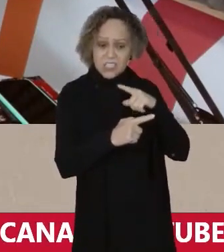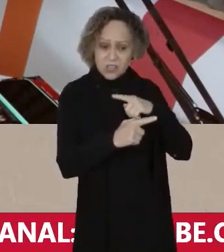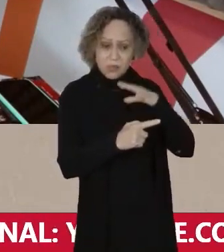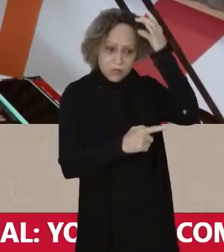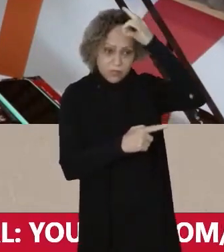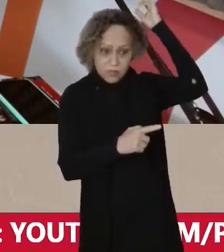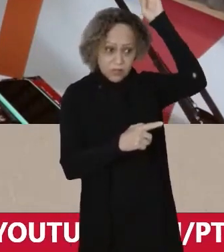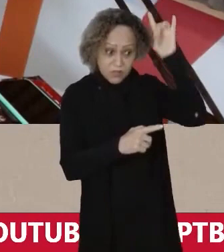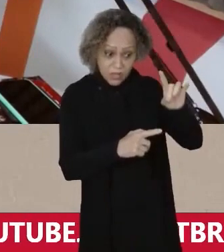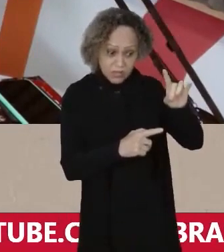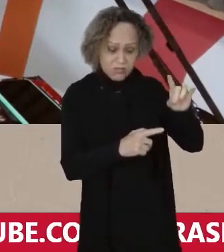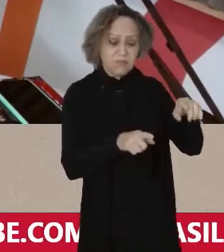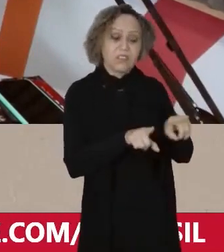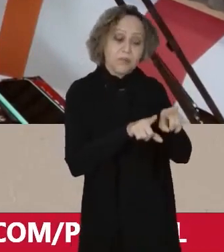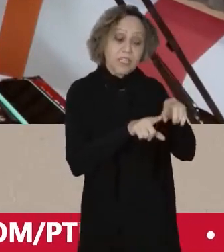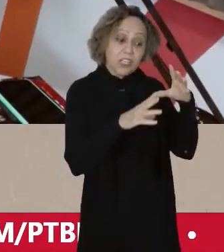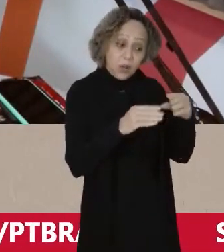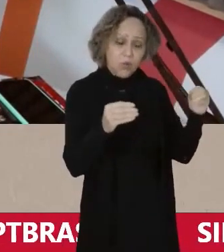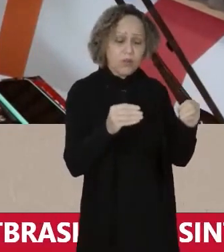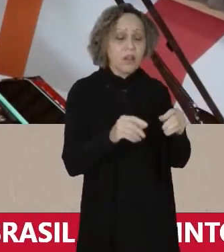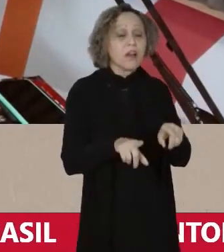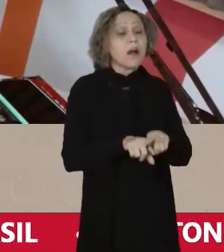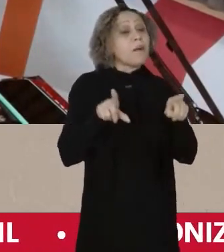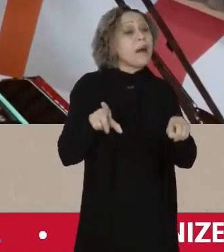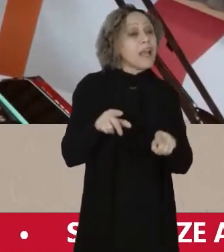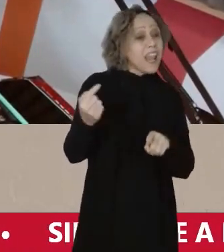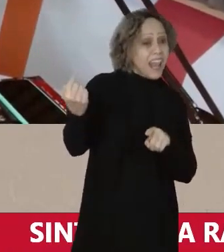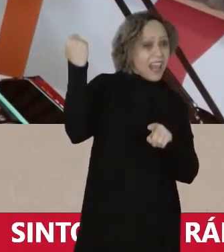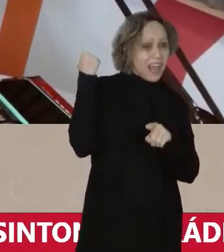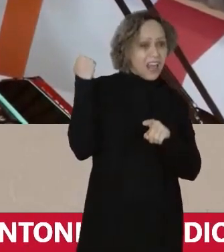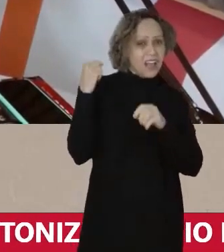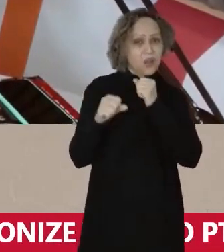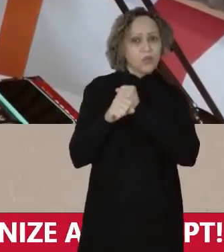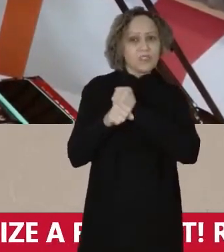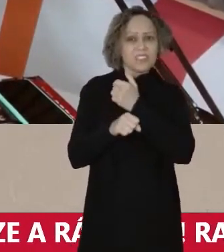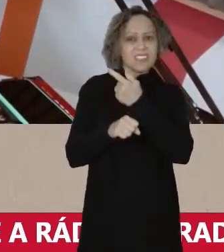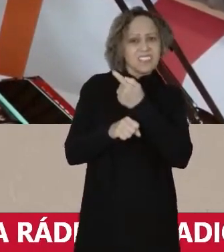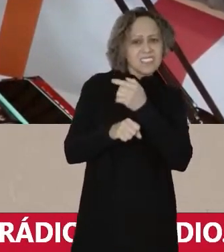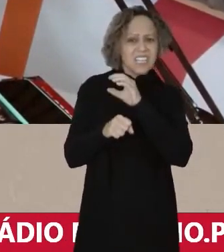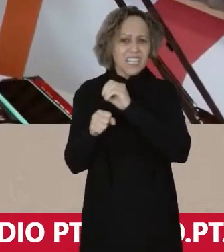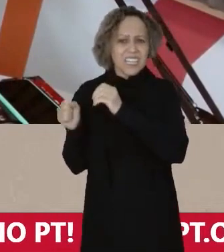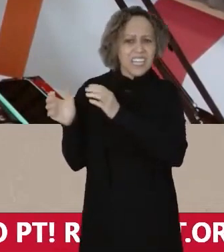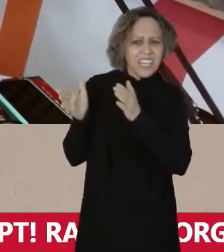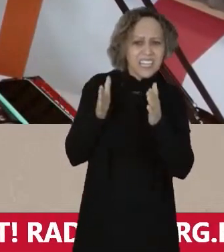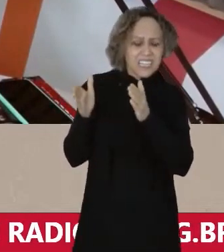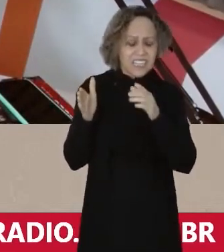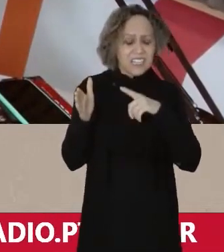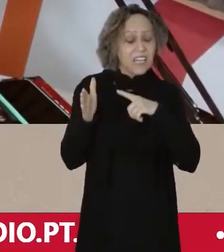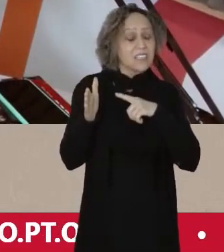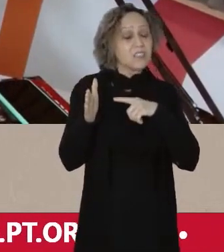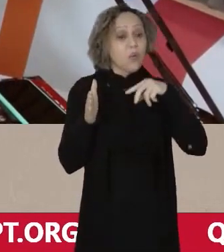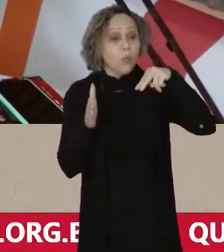evangélicos, tem a cura. Mas na década de 70 surge o neopentecostalismo, com a ênfase na teologia da prosperidade, no dinheiro,